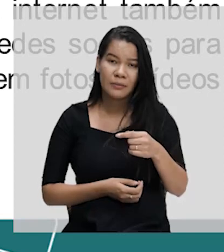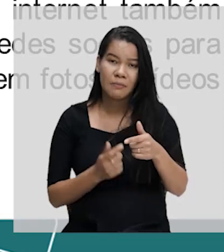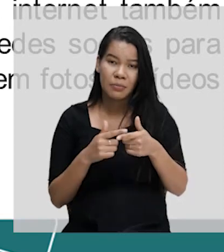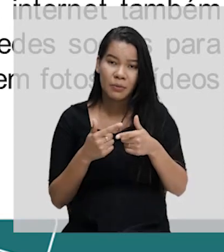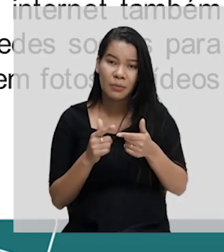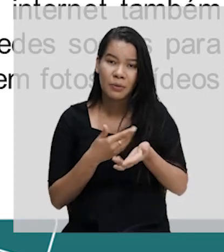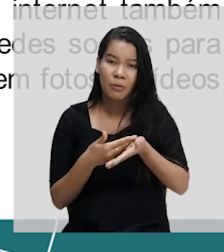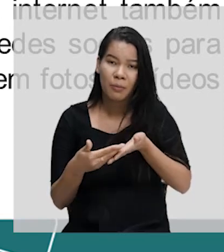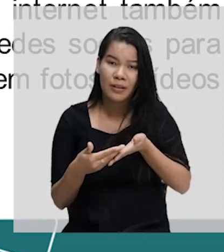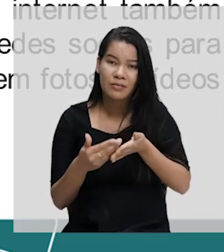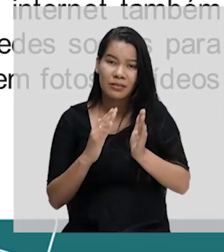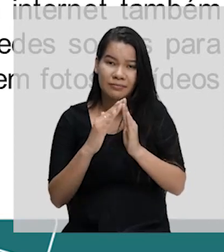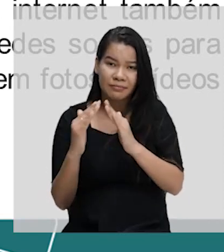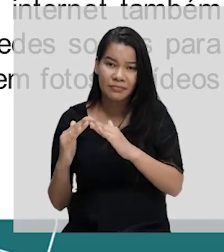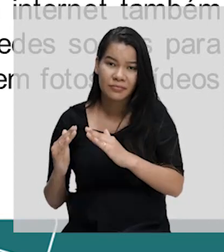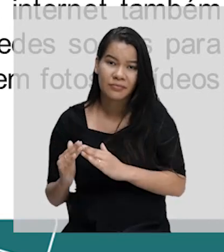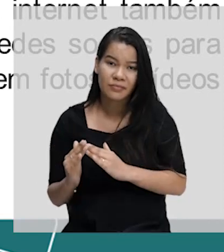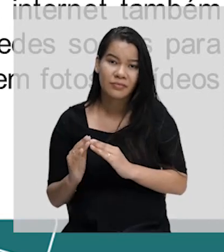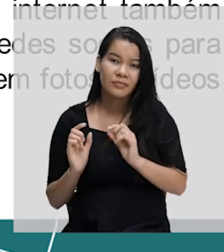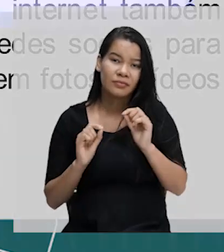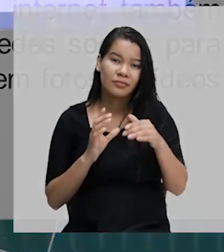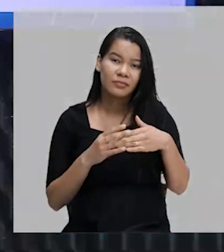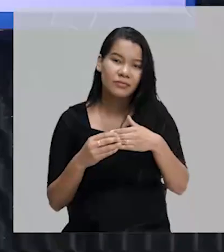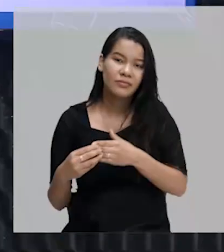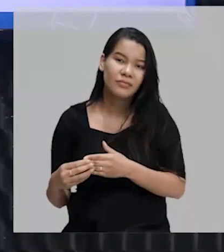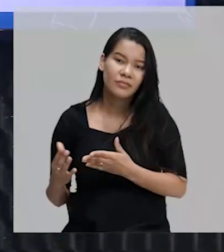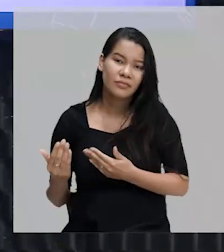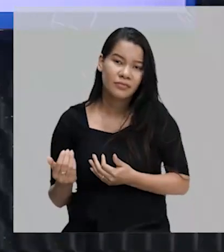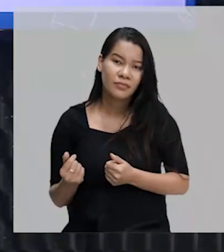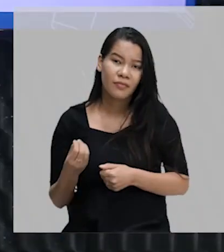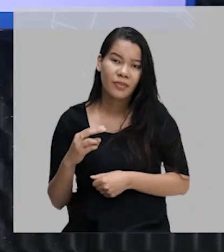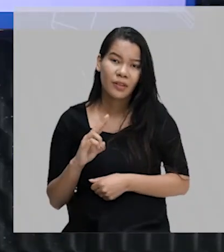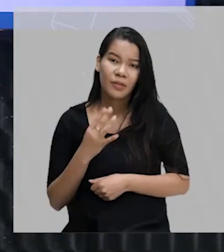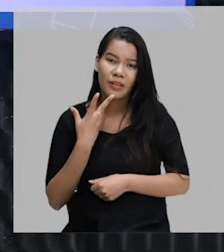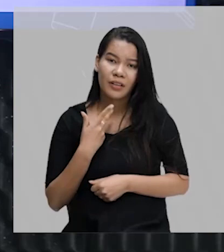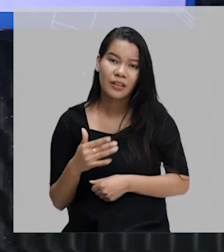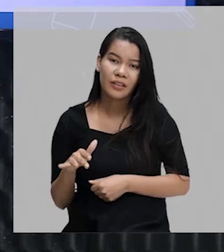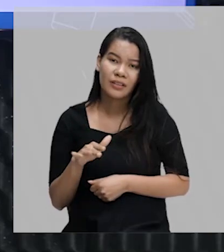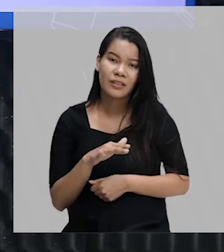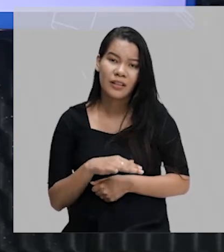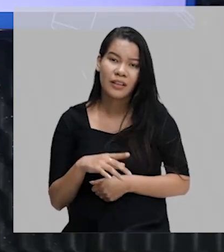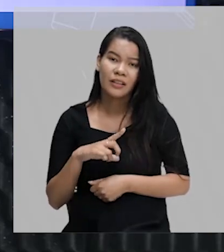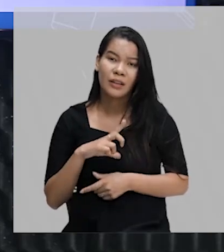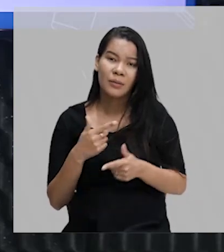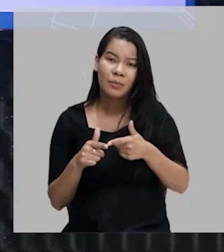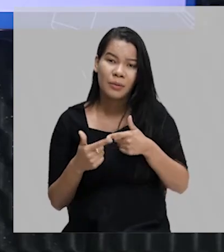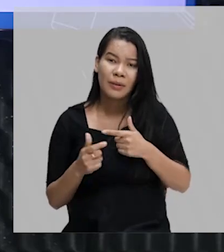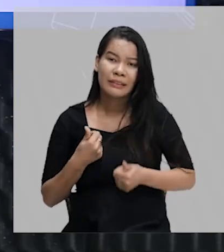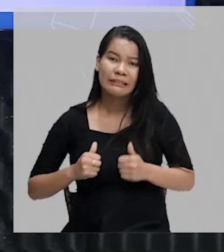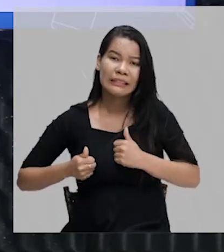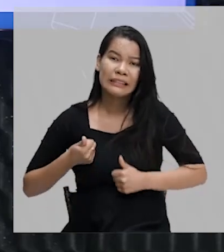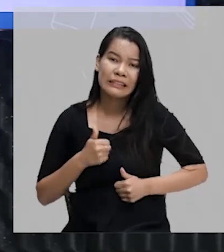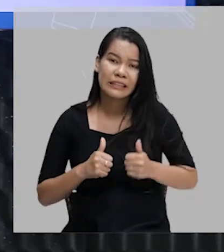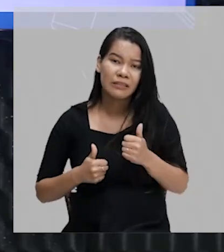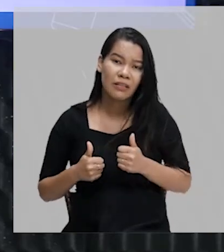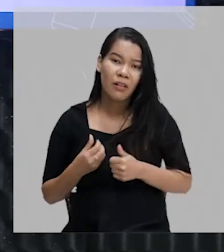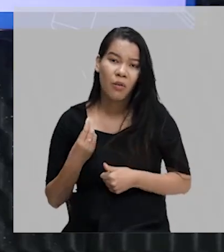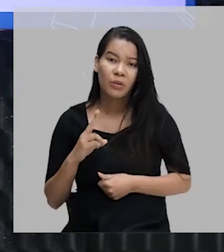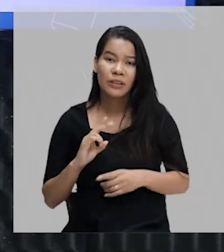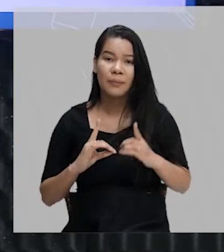de casa, esse bullying que leva esse jovem, essa criança a ter problemas de ansiedade, a